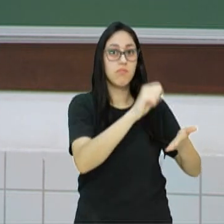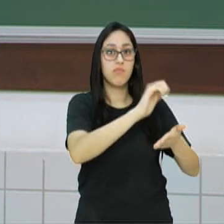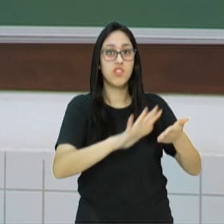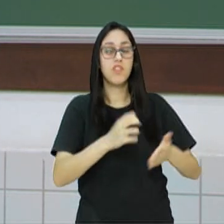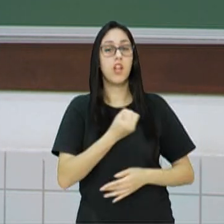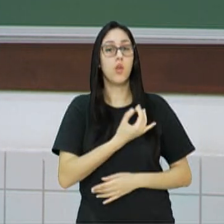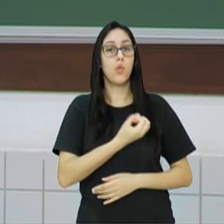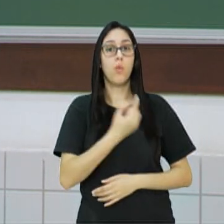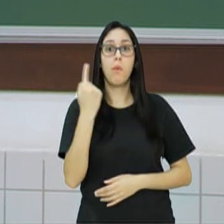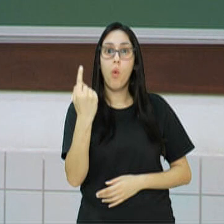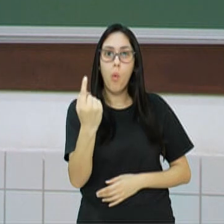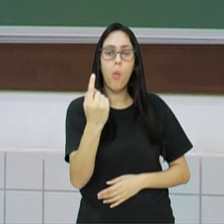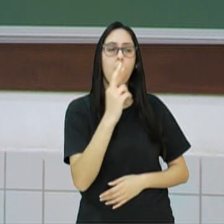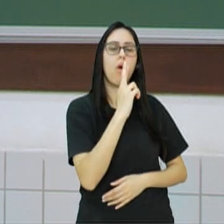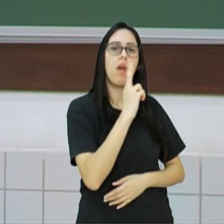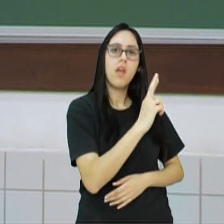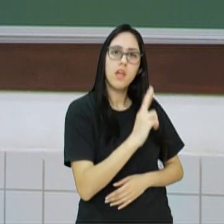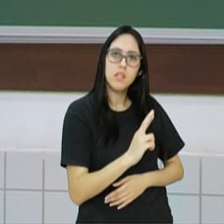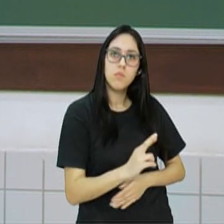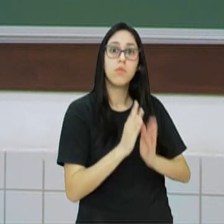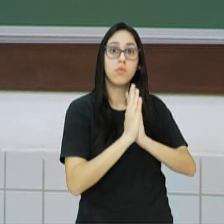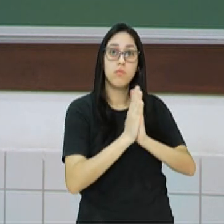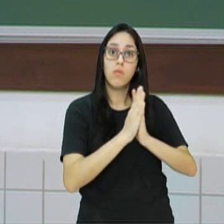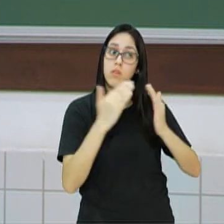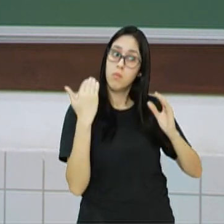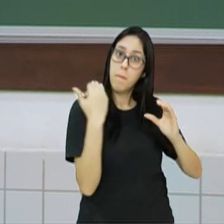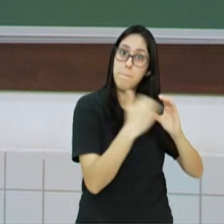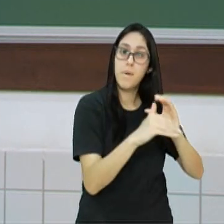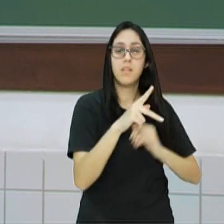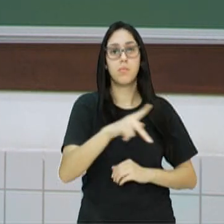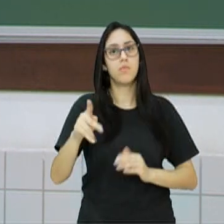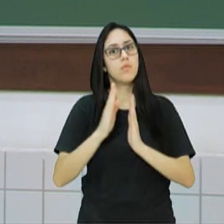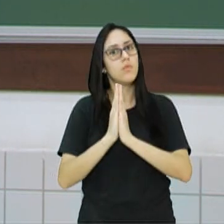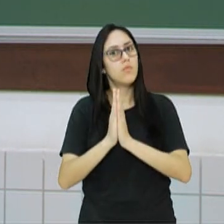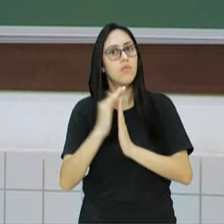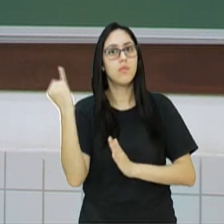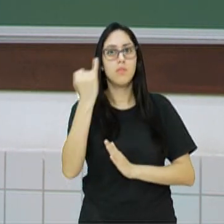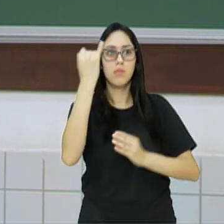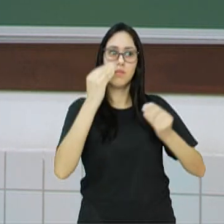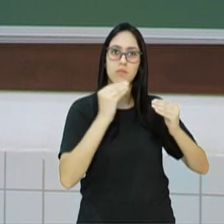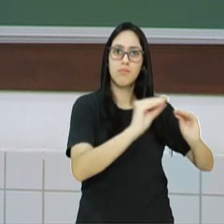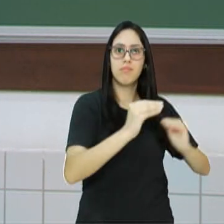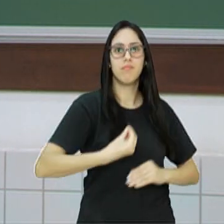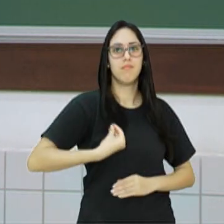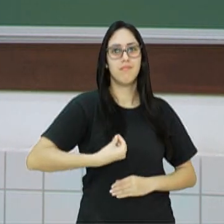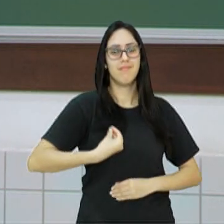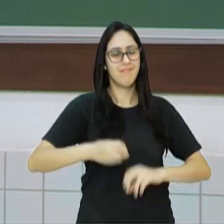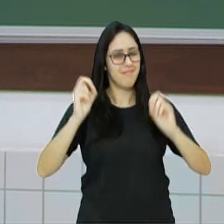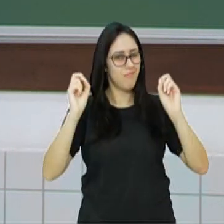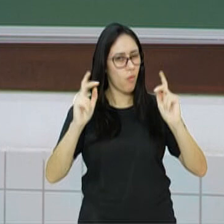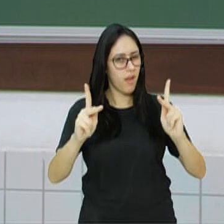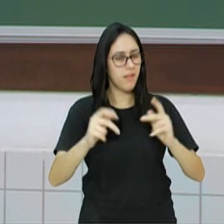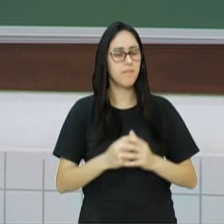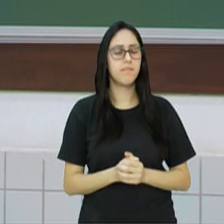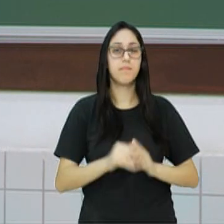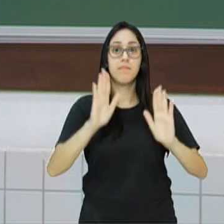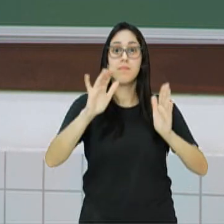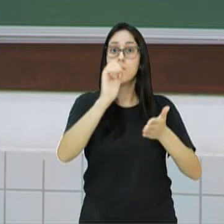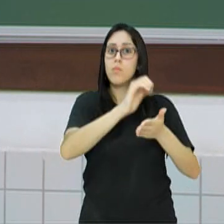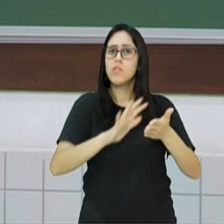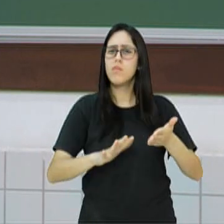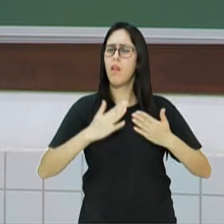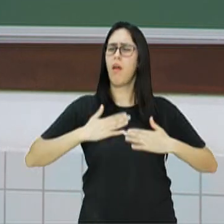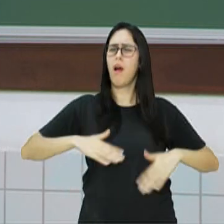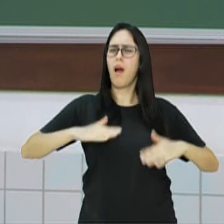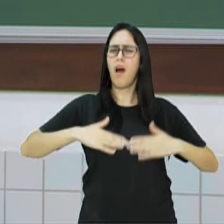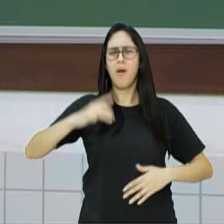1, respondam a atividade e enviem para o seu professor. Assim a sua presença está registrada, beleza? Pessoal, um exercício muito